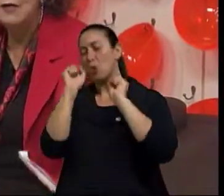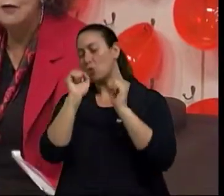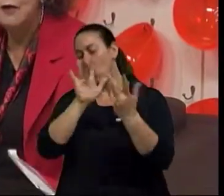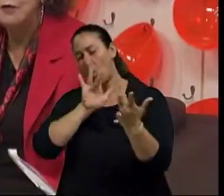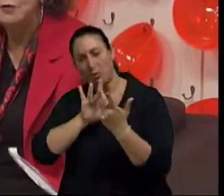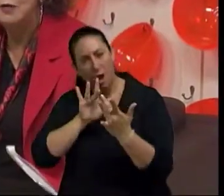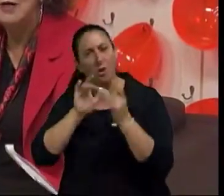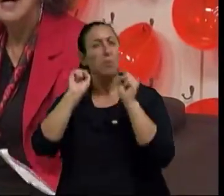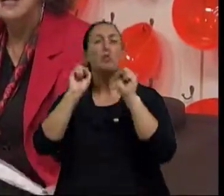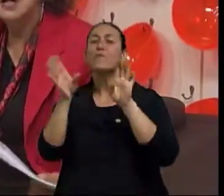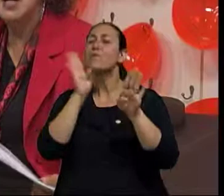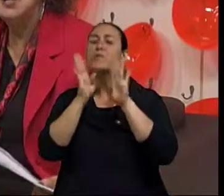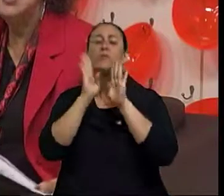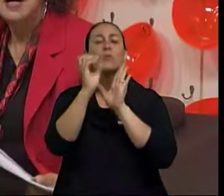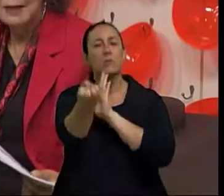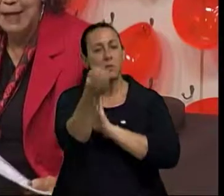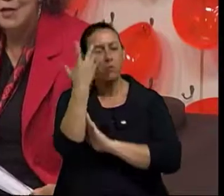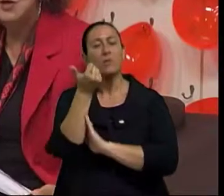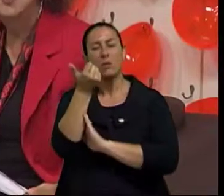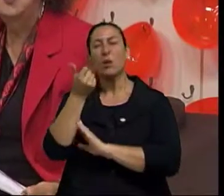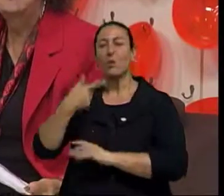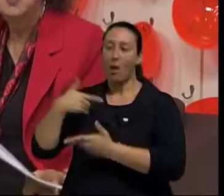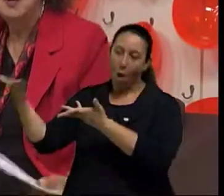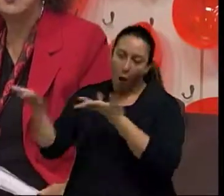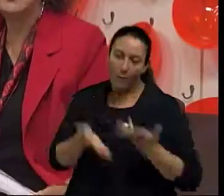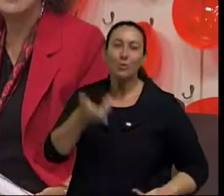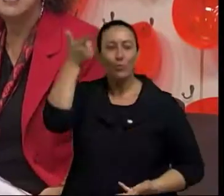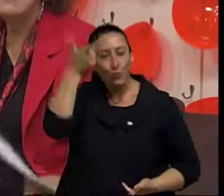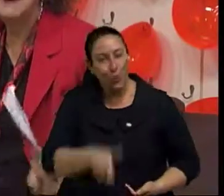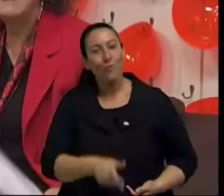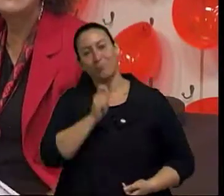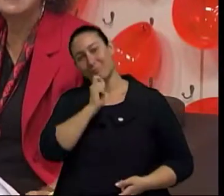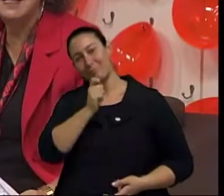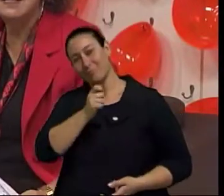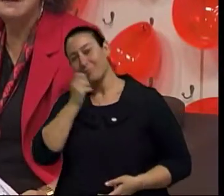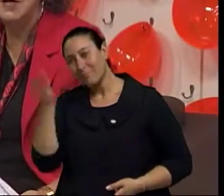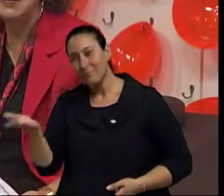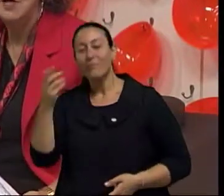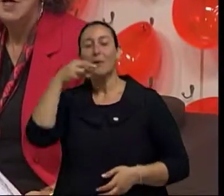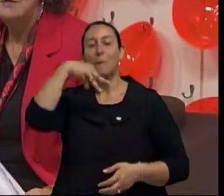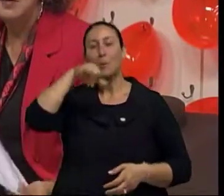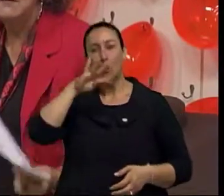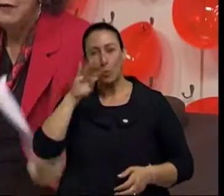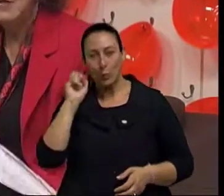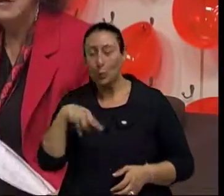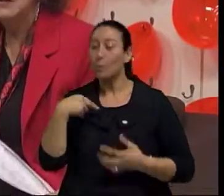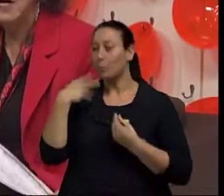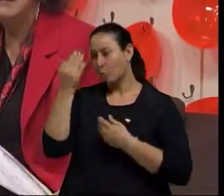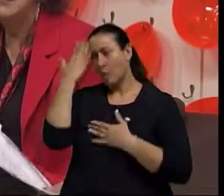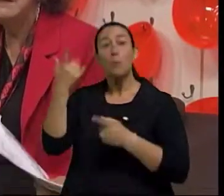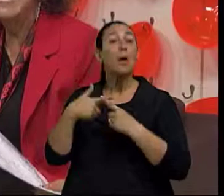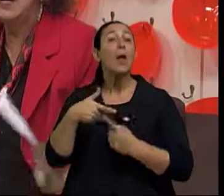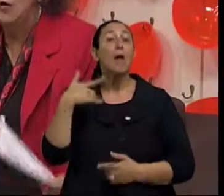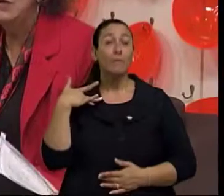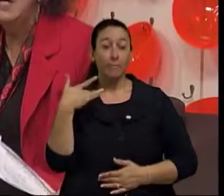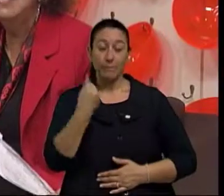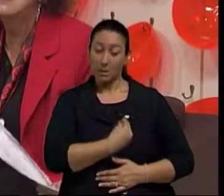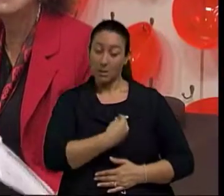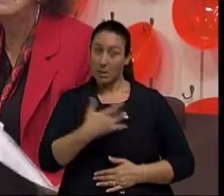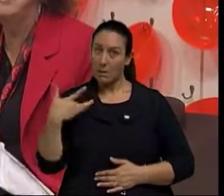só conversar no Facebook, que a gente traz de novo o Dr. Terra para mais esclarecimentos. Porque vida saudável